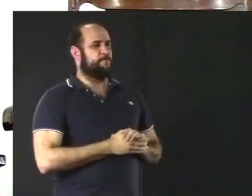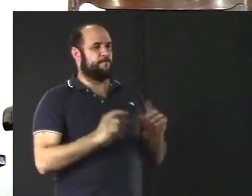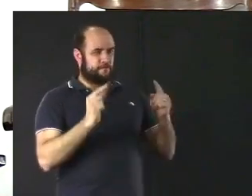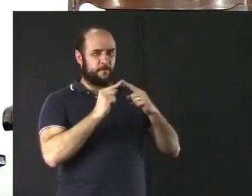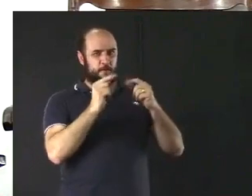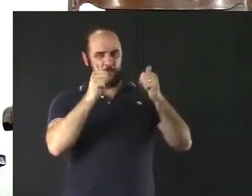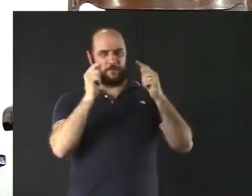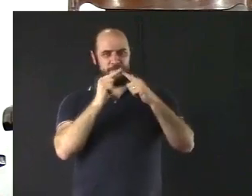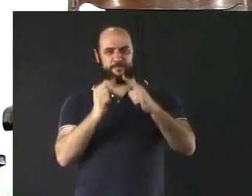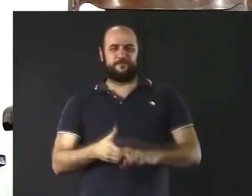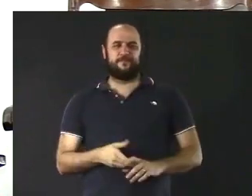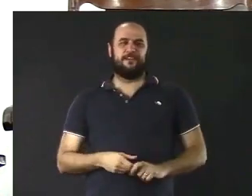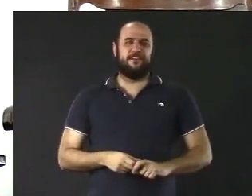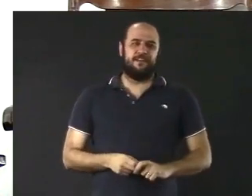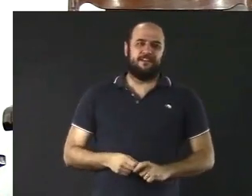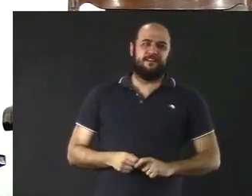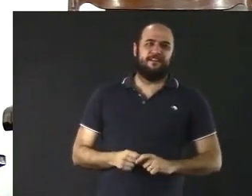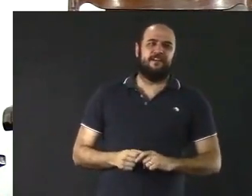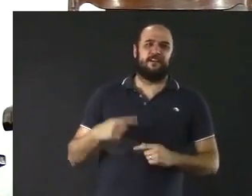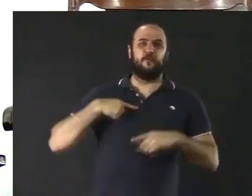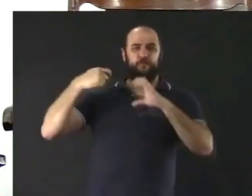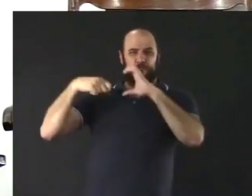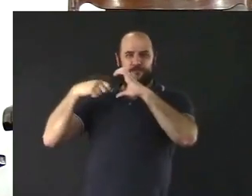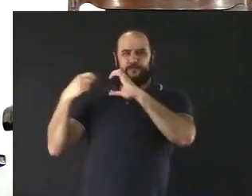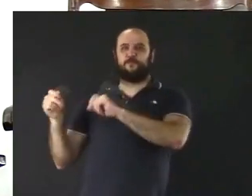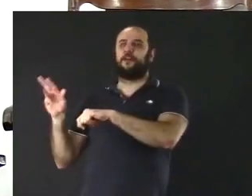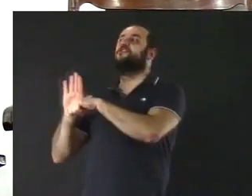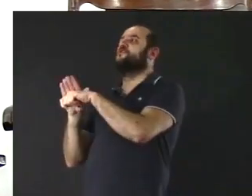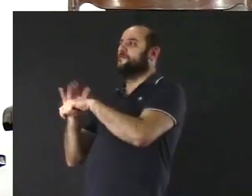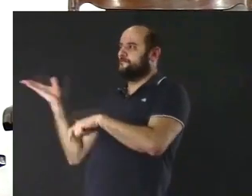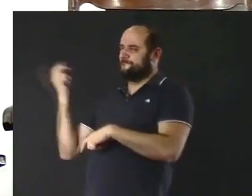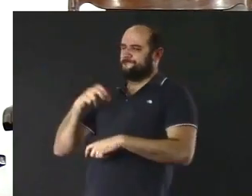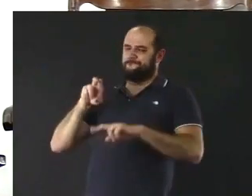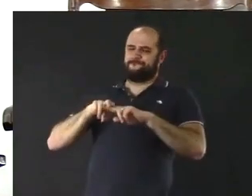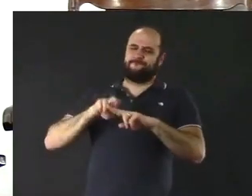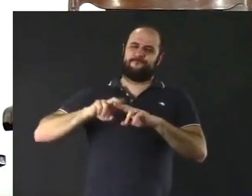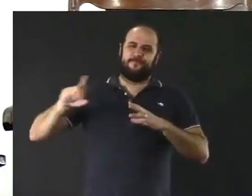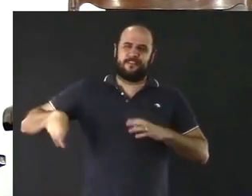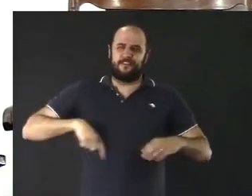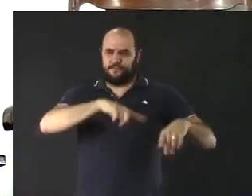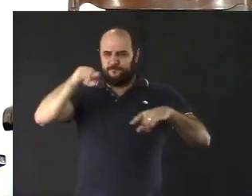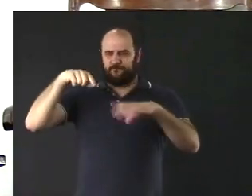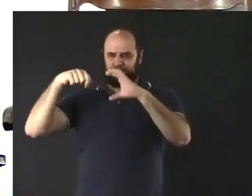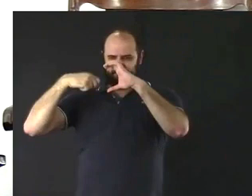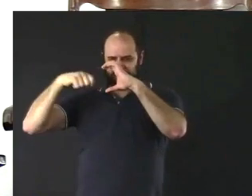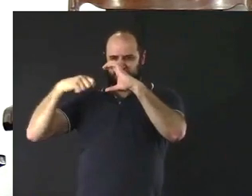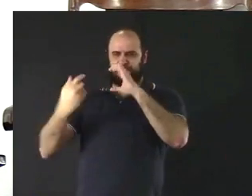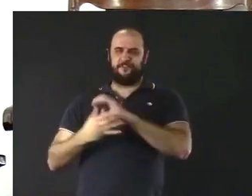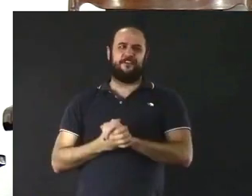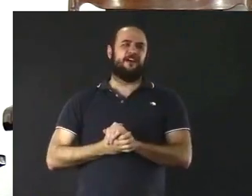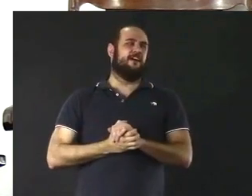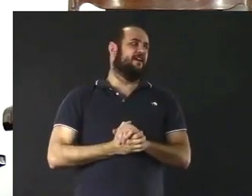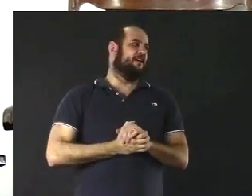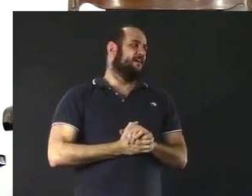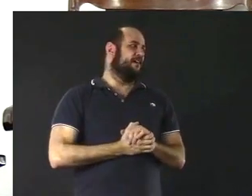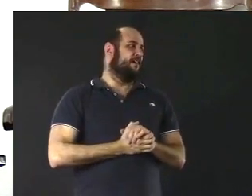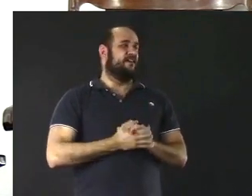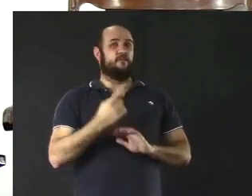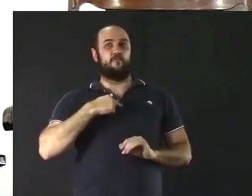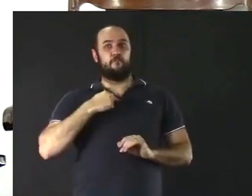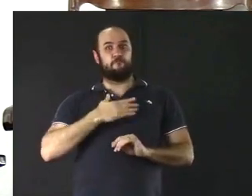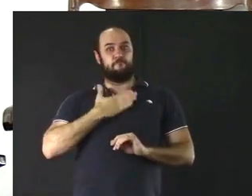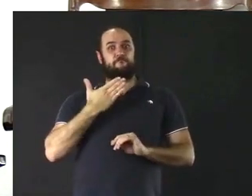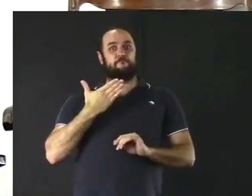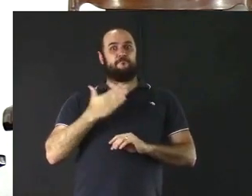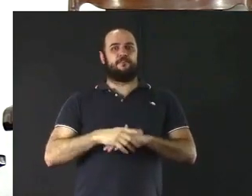combinado. Então eu gravei o vídeo, depois chamei ela sentou e foi gravar o vídeo. E me